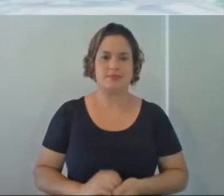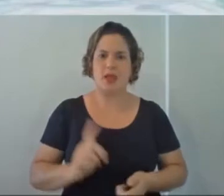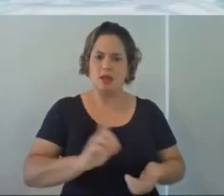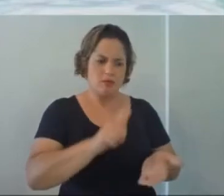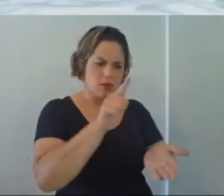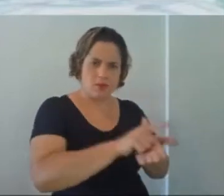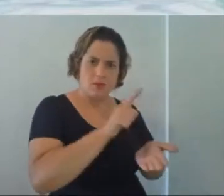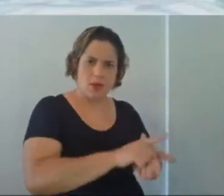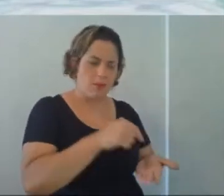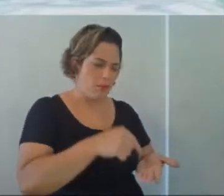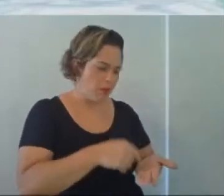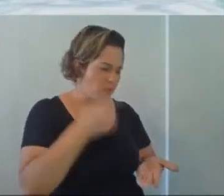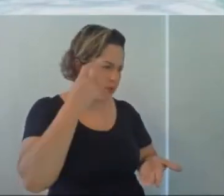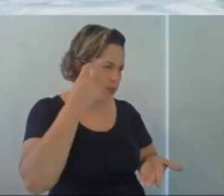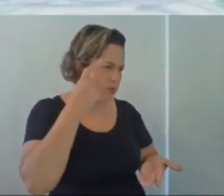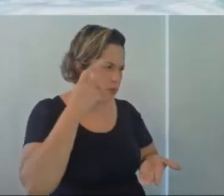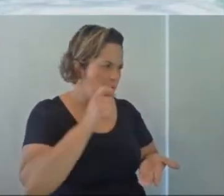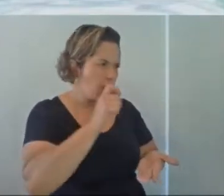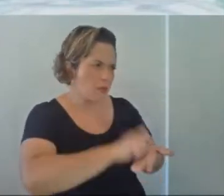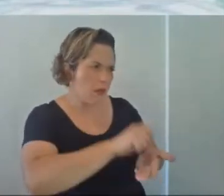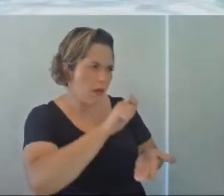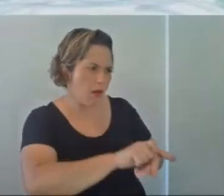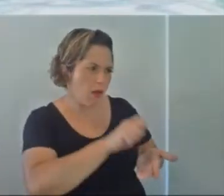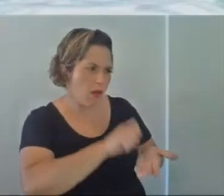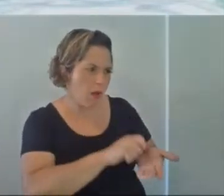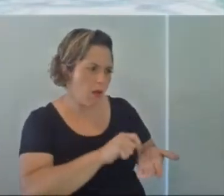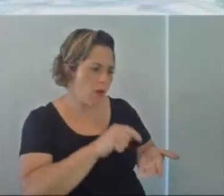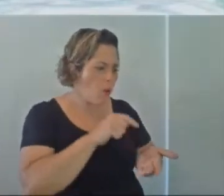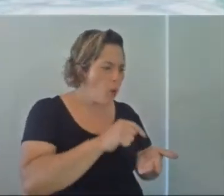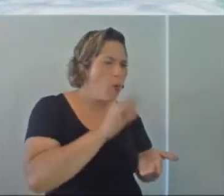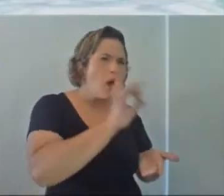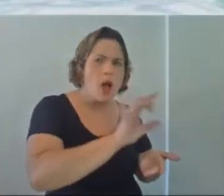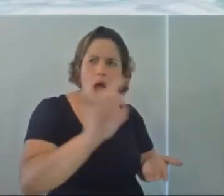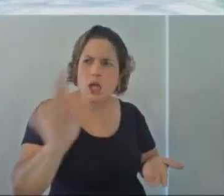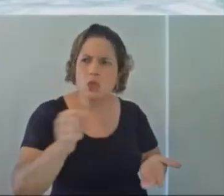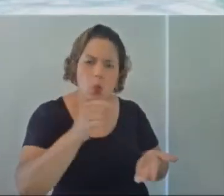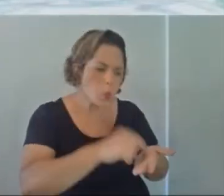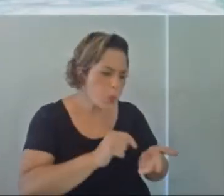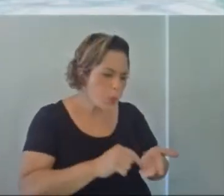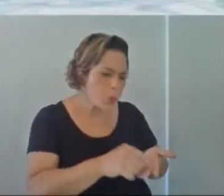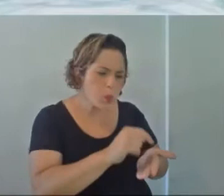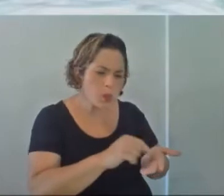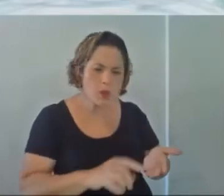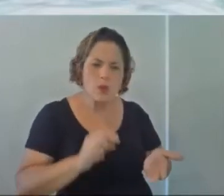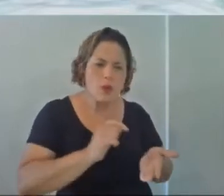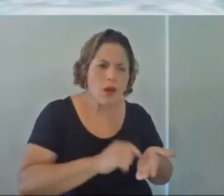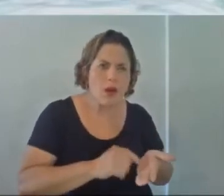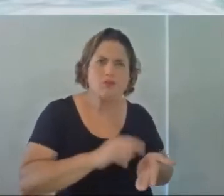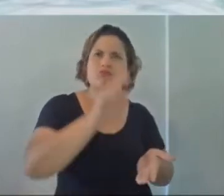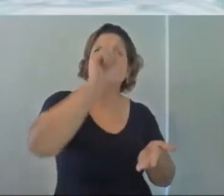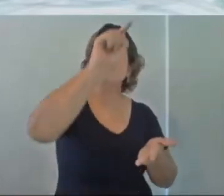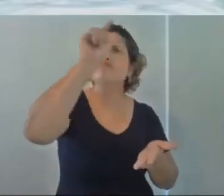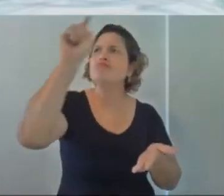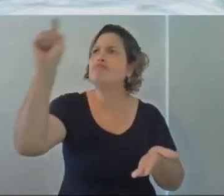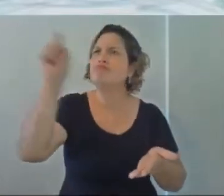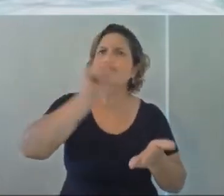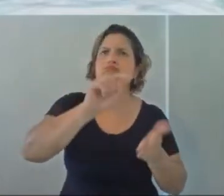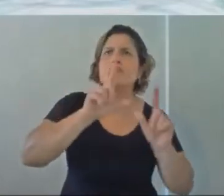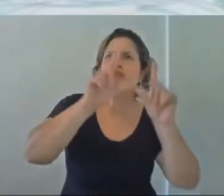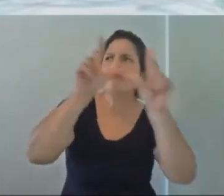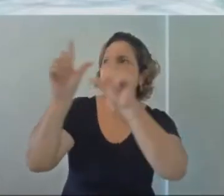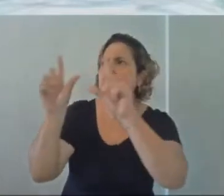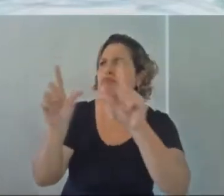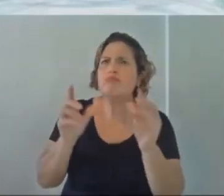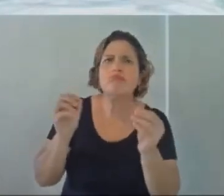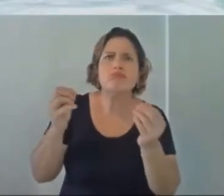antes, ela não atendeu a esse rito comum que é das exposições terem